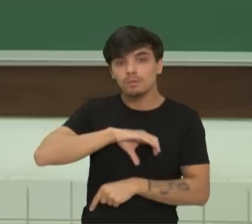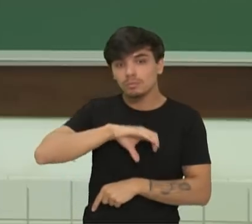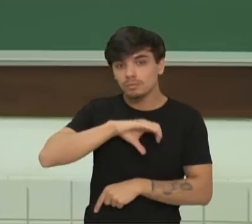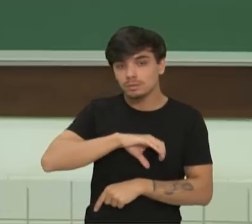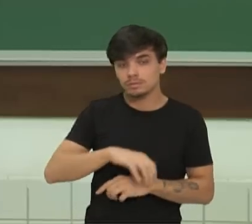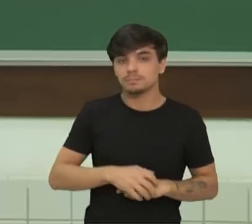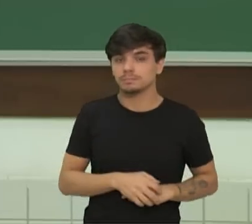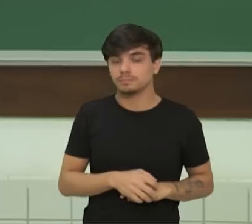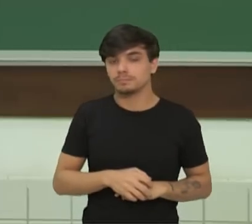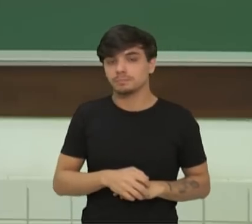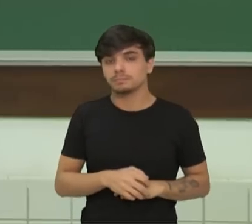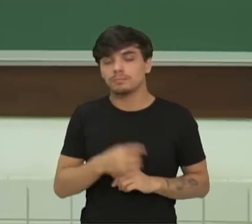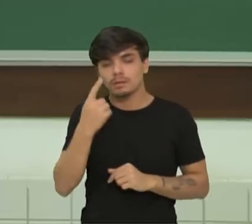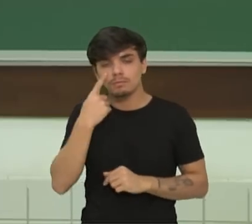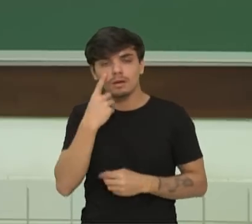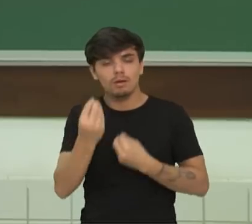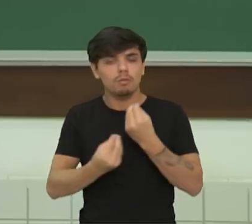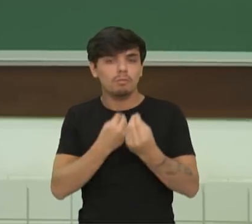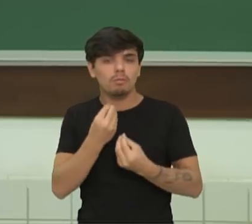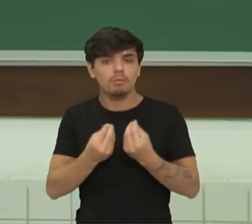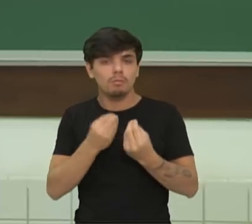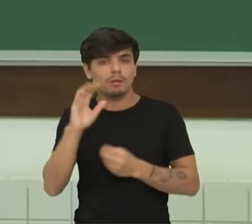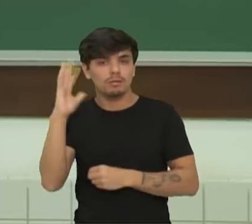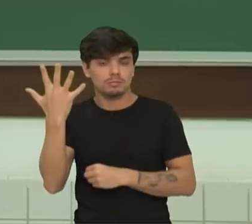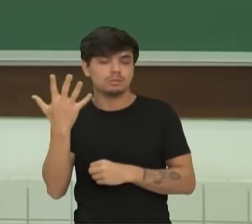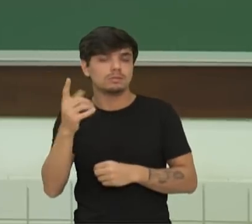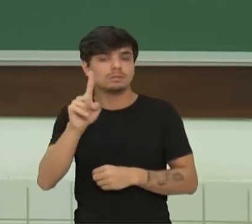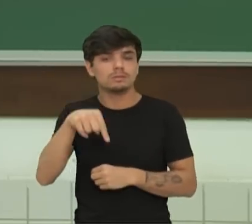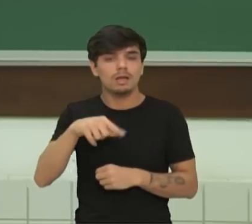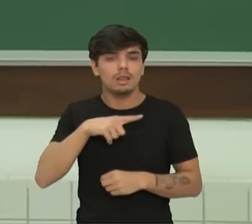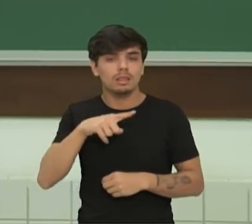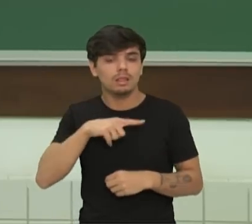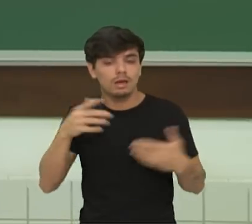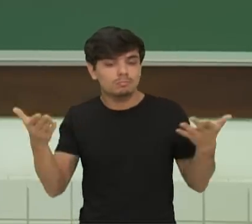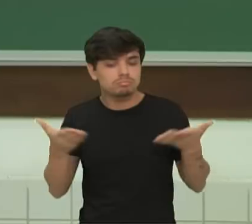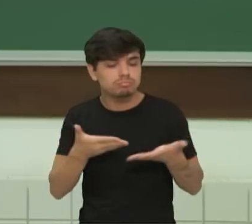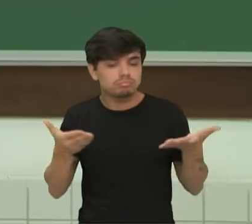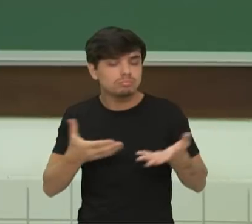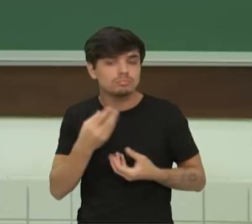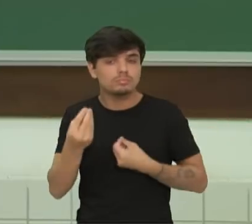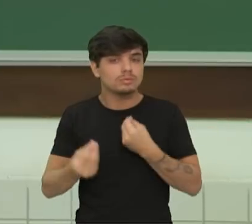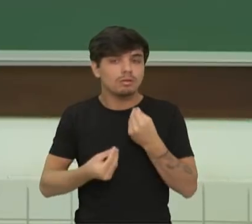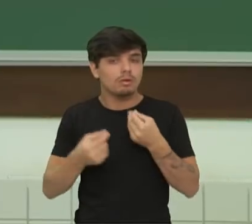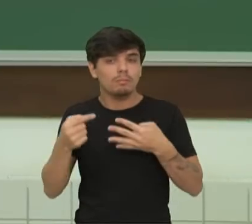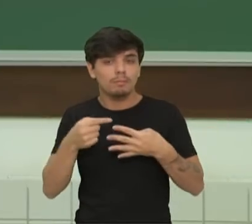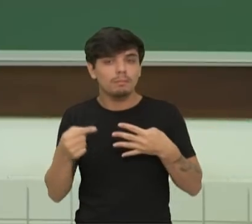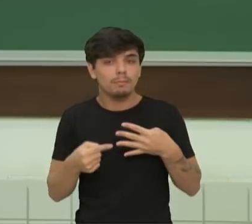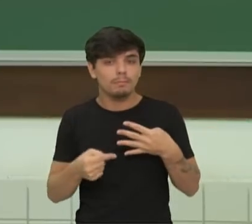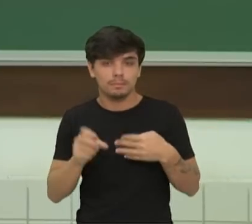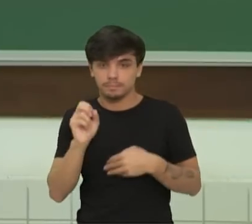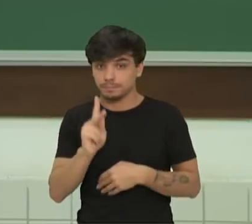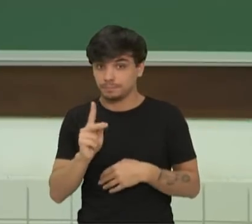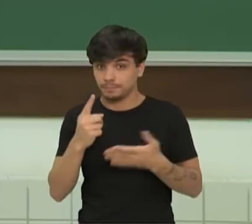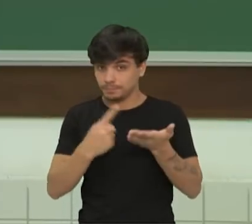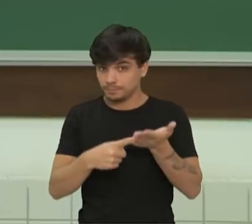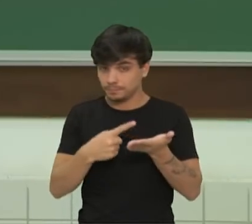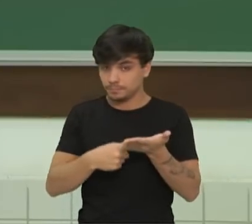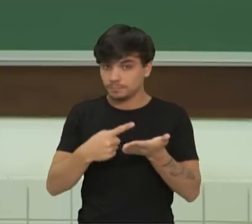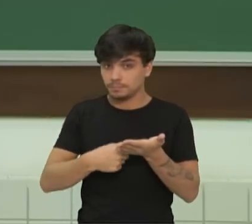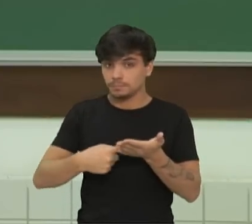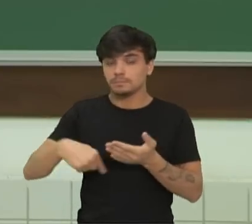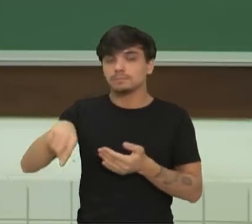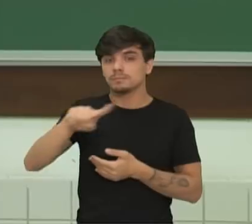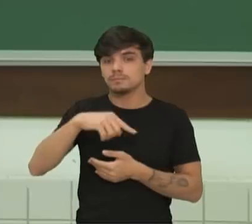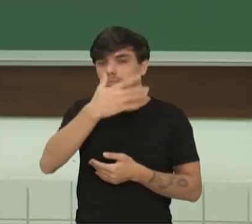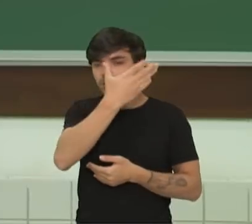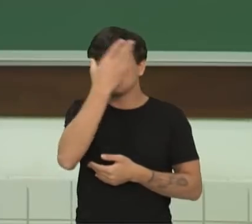tudo aconteceu, quem eram, se ainda existe até hoje, como é que estão as coisas. Combinado? Então faz